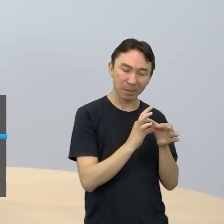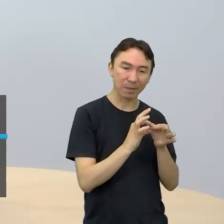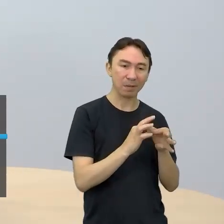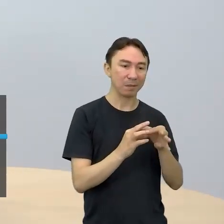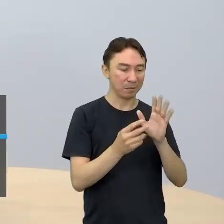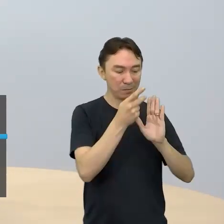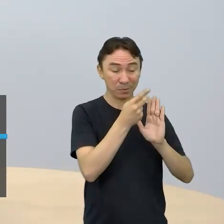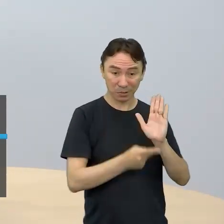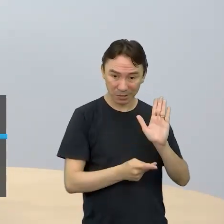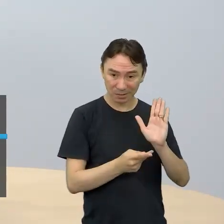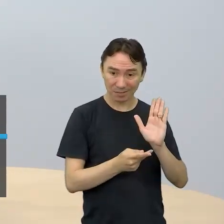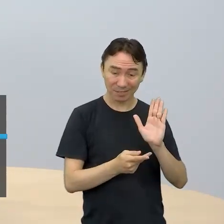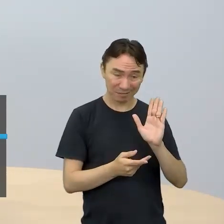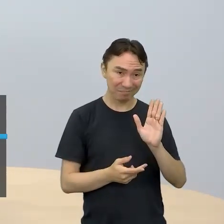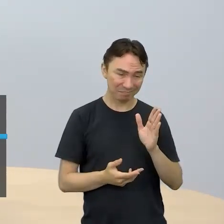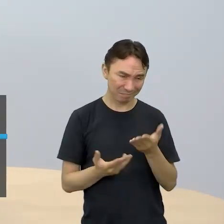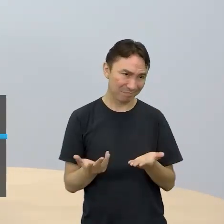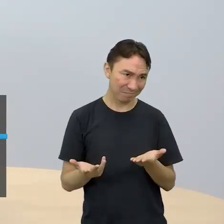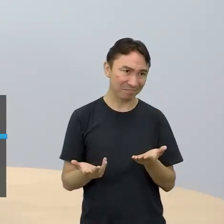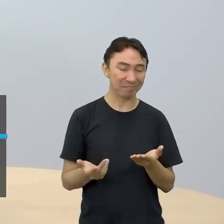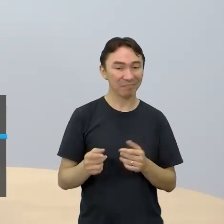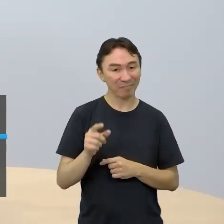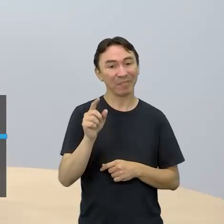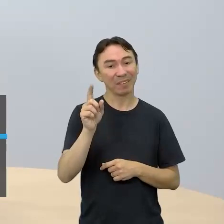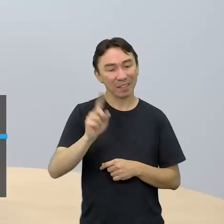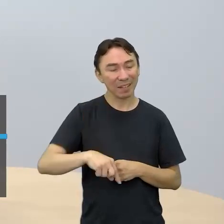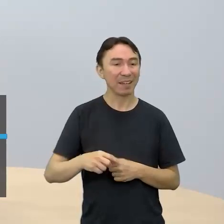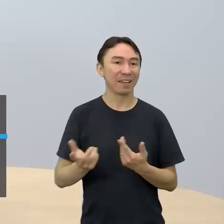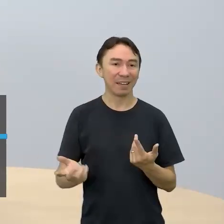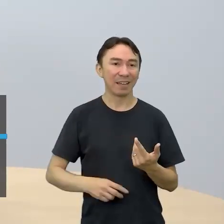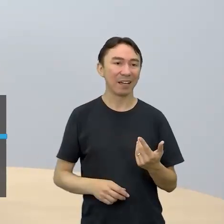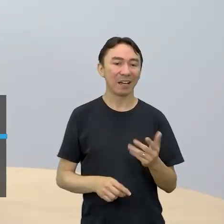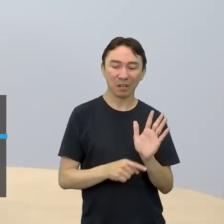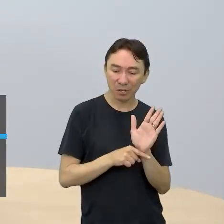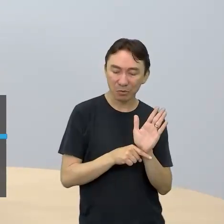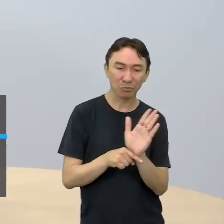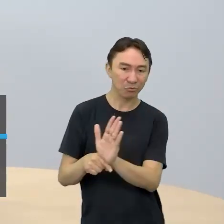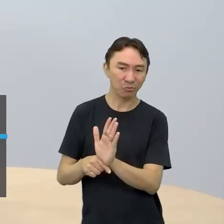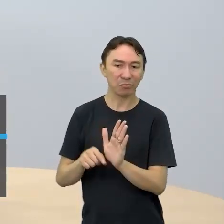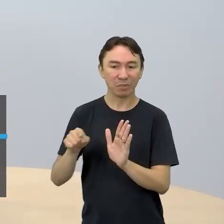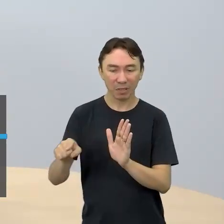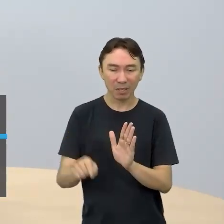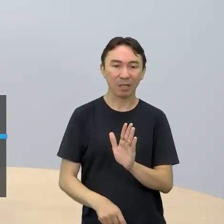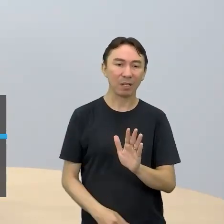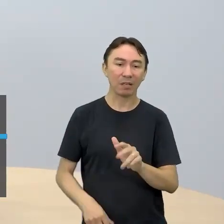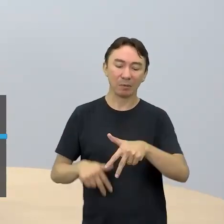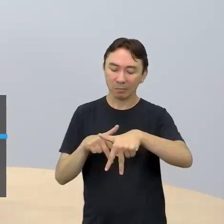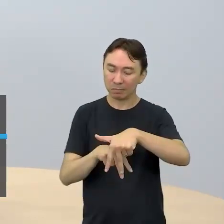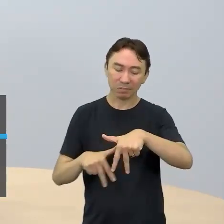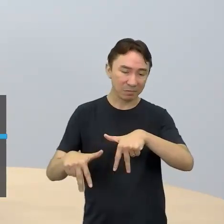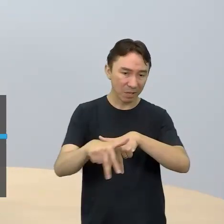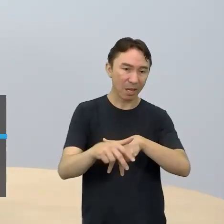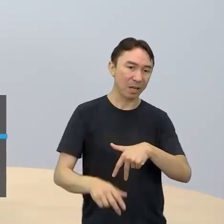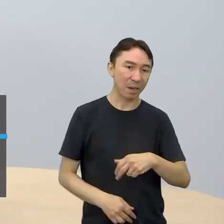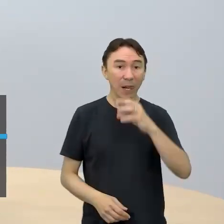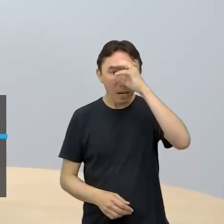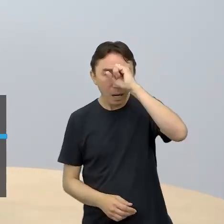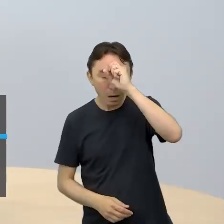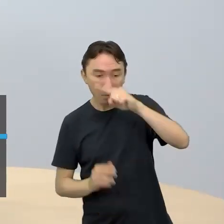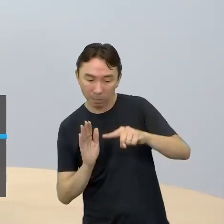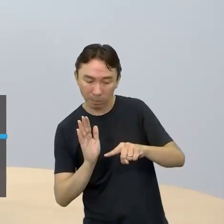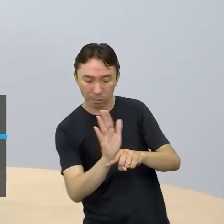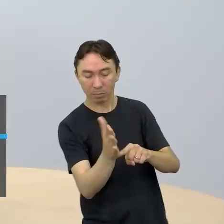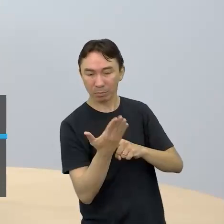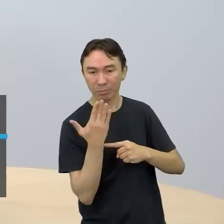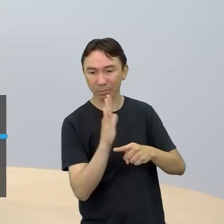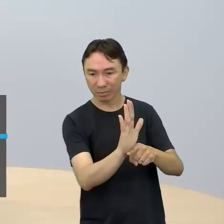comentou. Essa metodologia, ela suscita o protagonismo, a aprendizagem colaborativa e também a criação de um